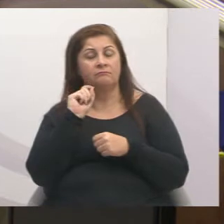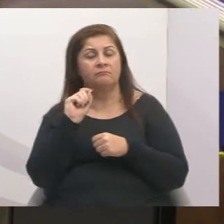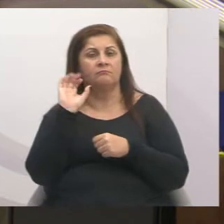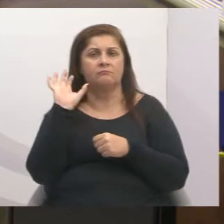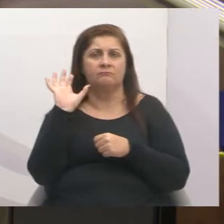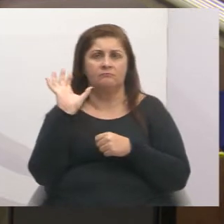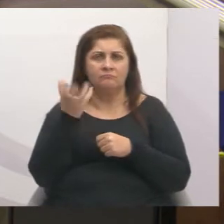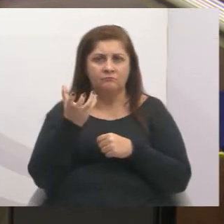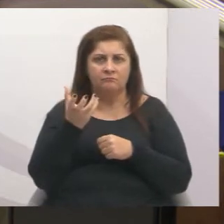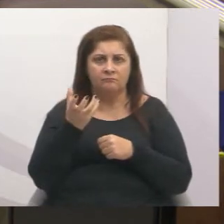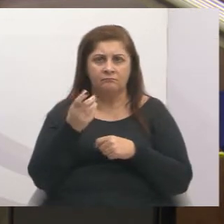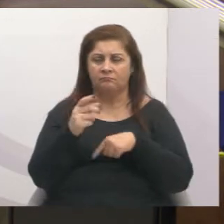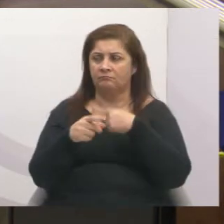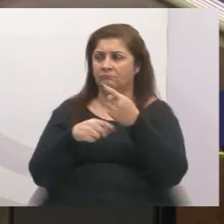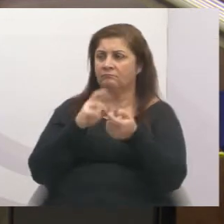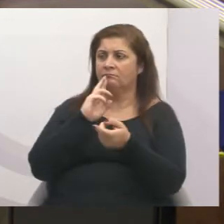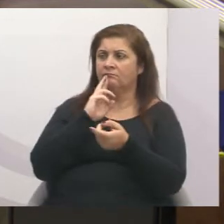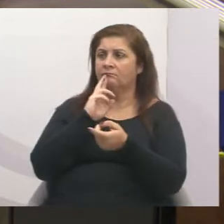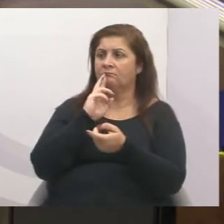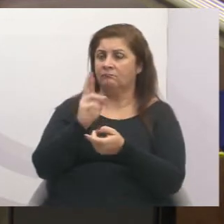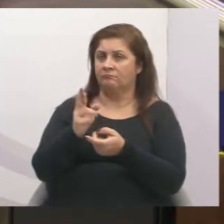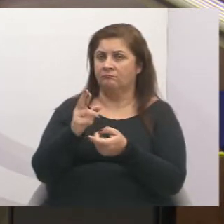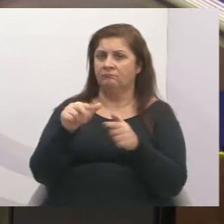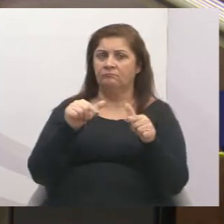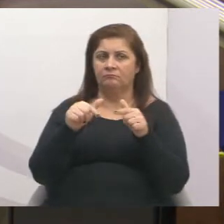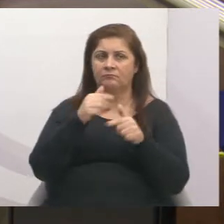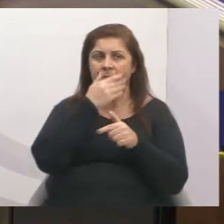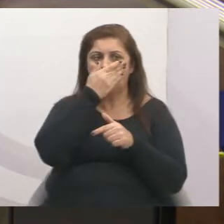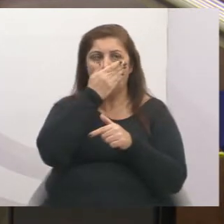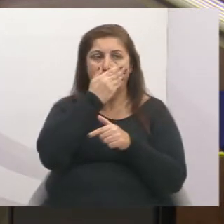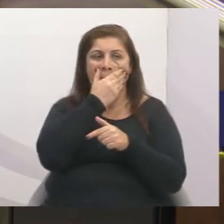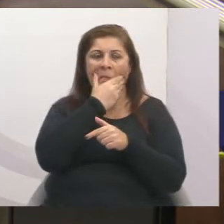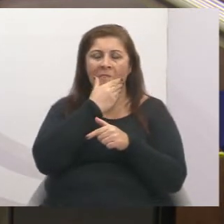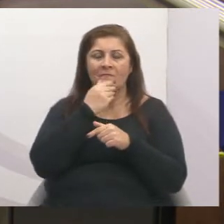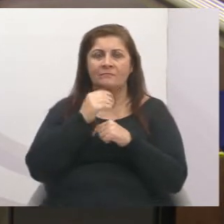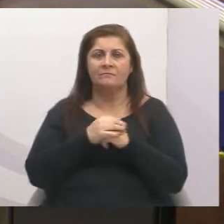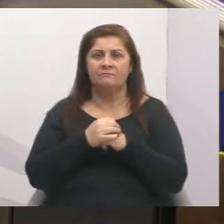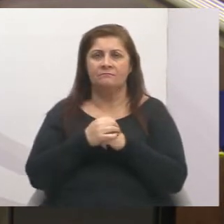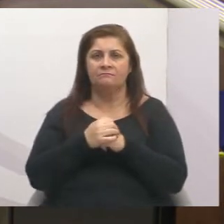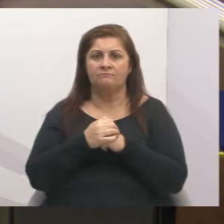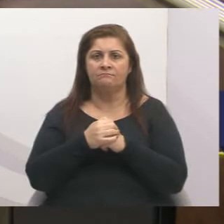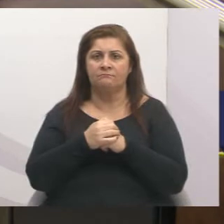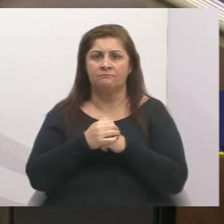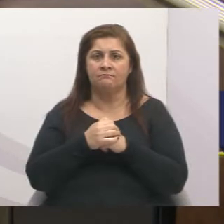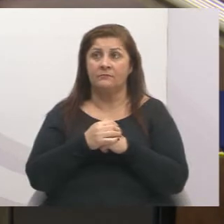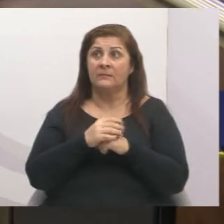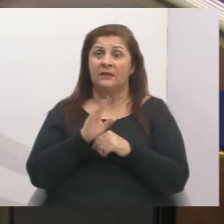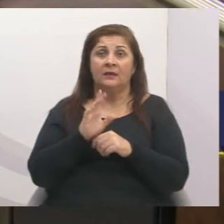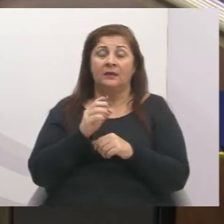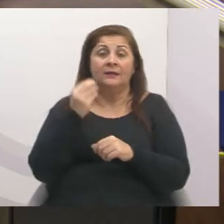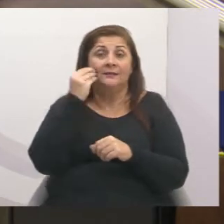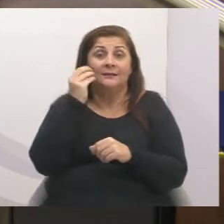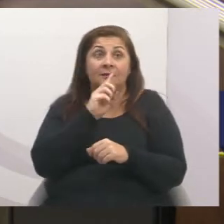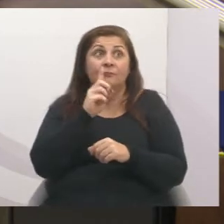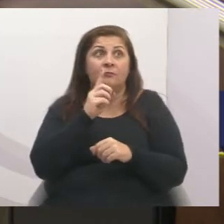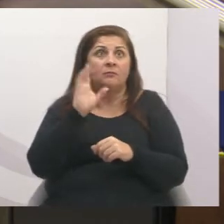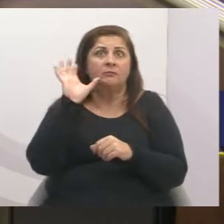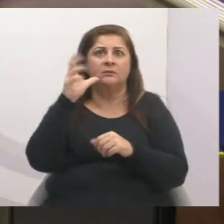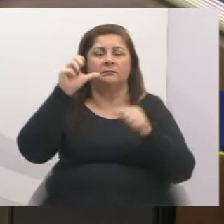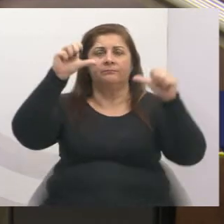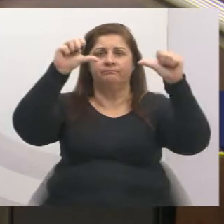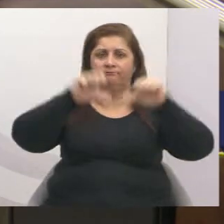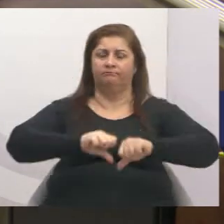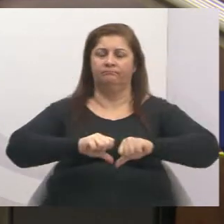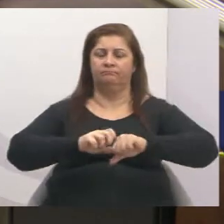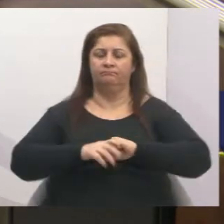para dar uma resposta para os nossos trabalhadores e intervir para que o pior não aconteça aqui. Agora,